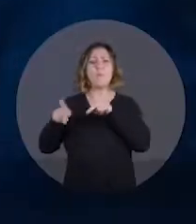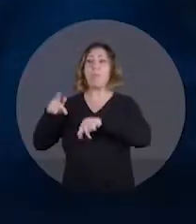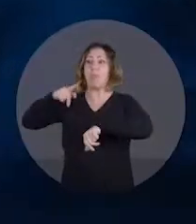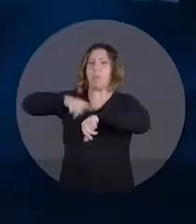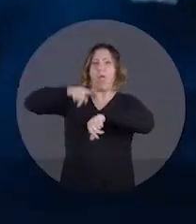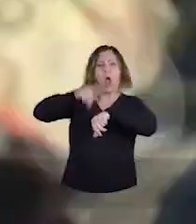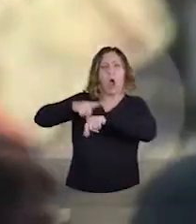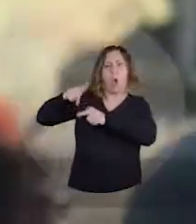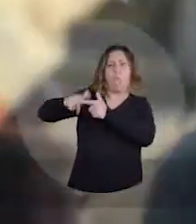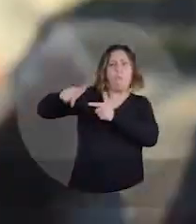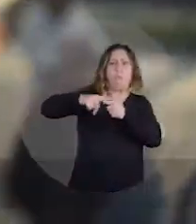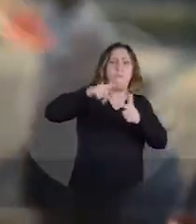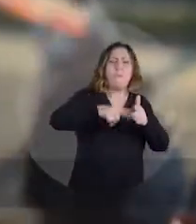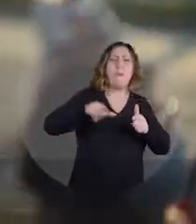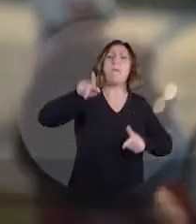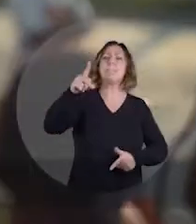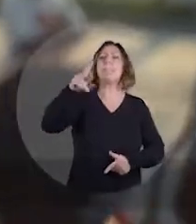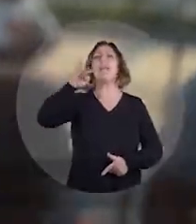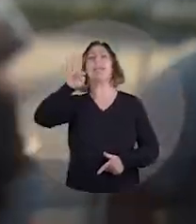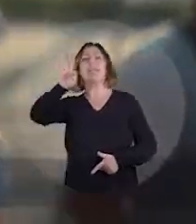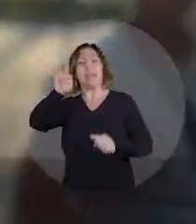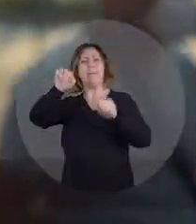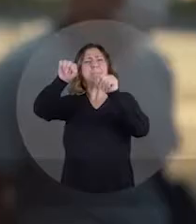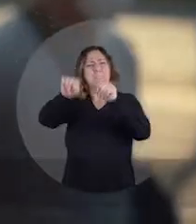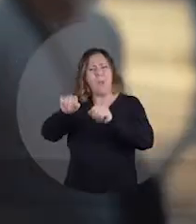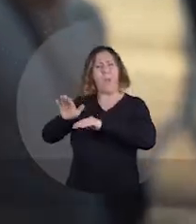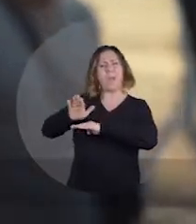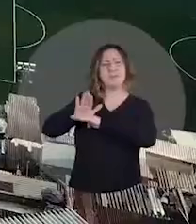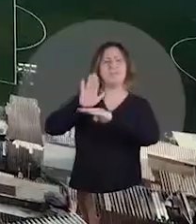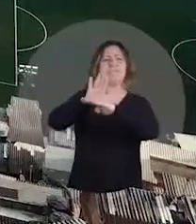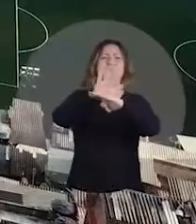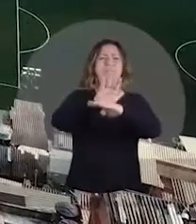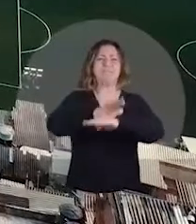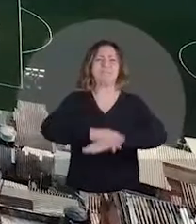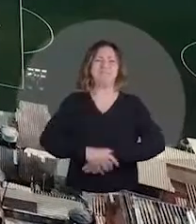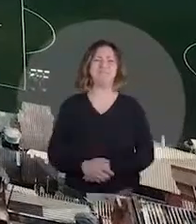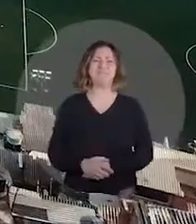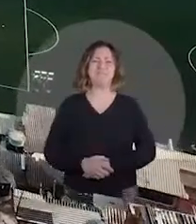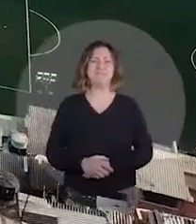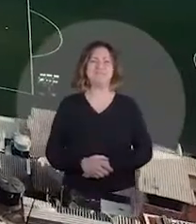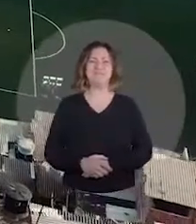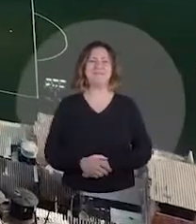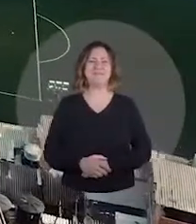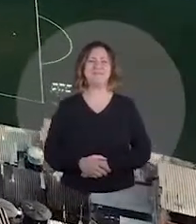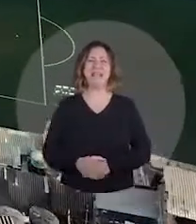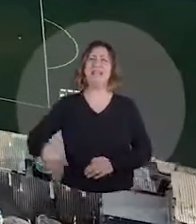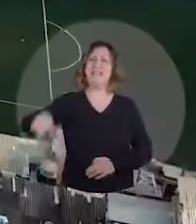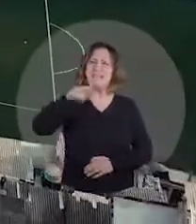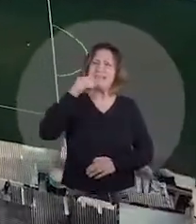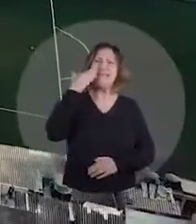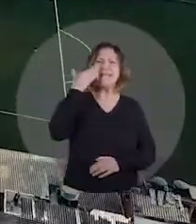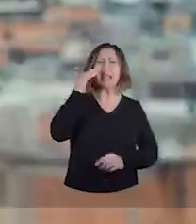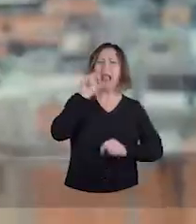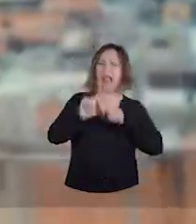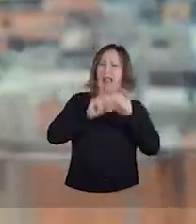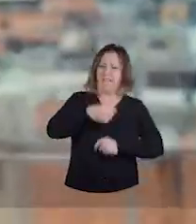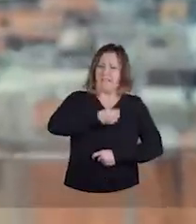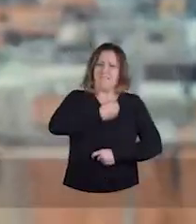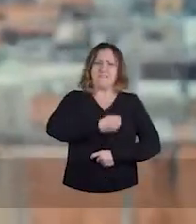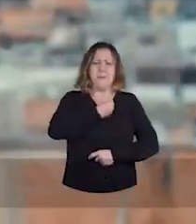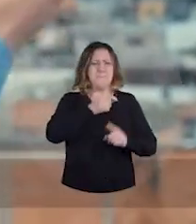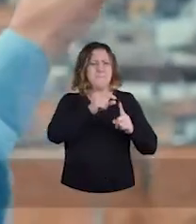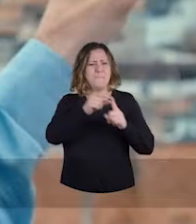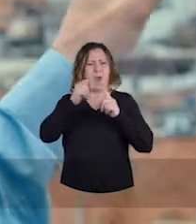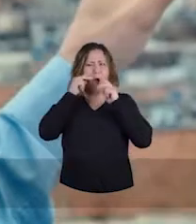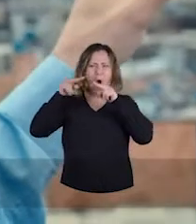na hora do vamos ver eco.pt que você pode encontrar Tem um tempo de Periferia ver isso